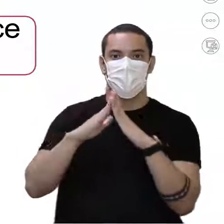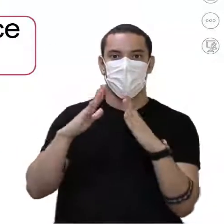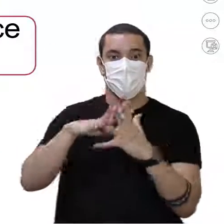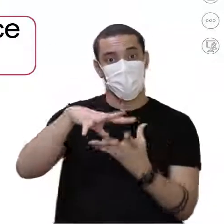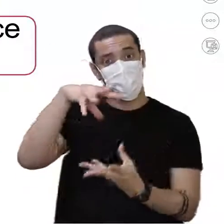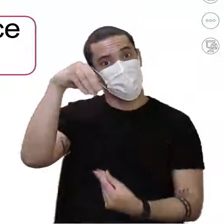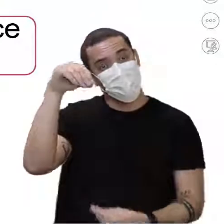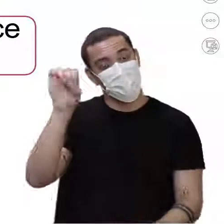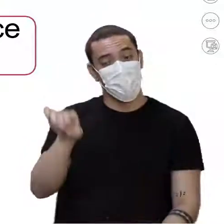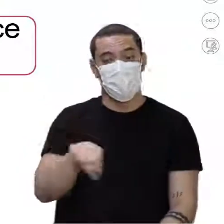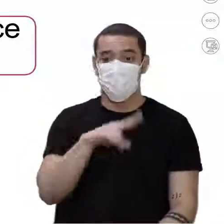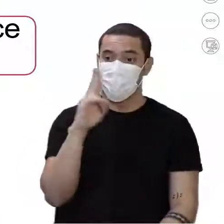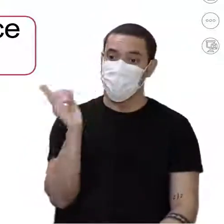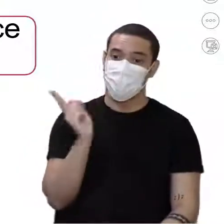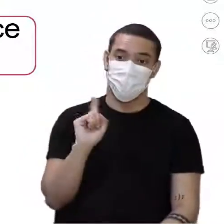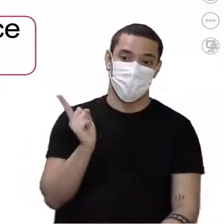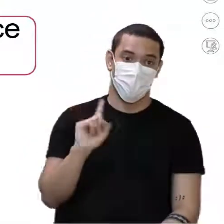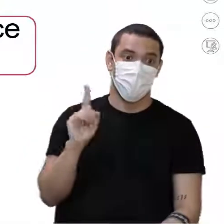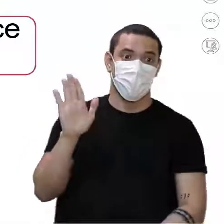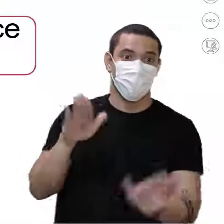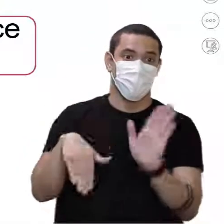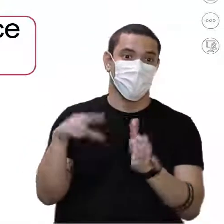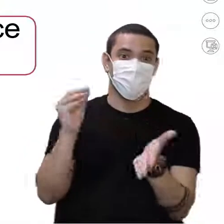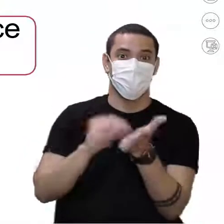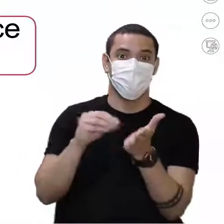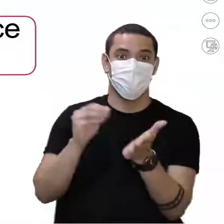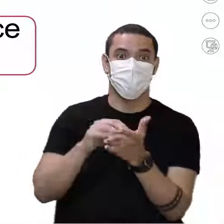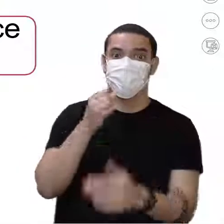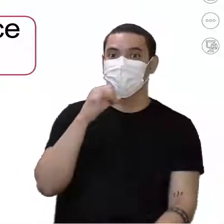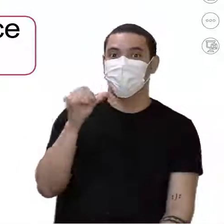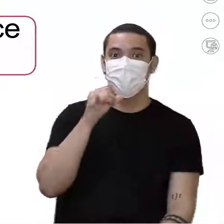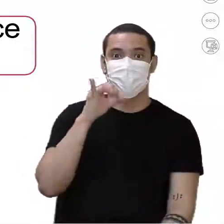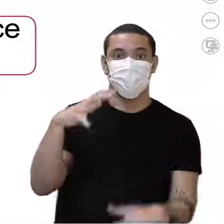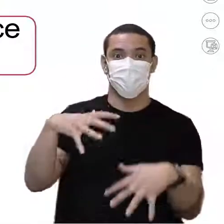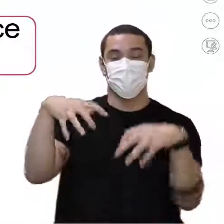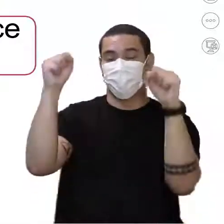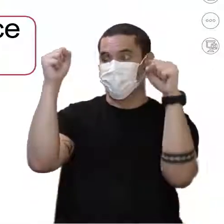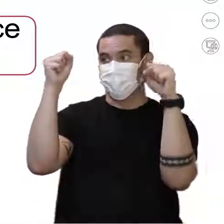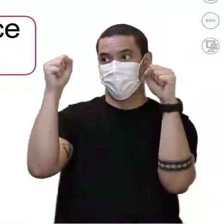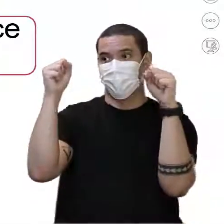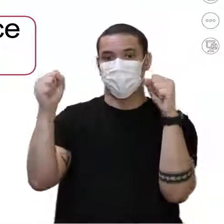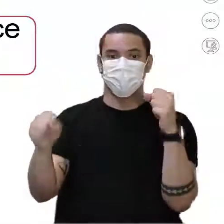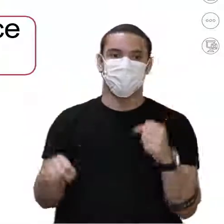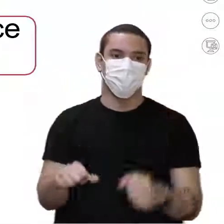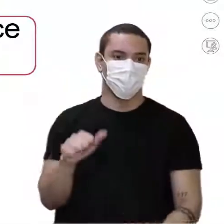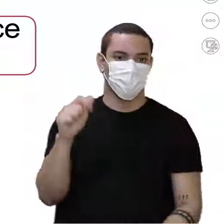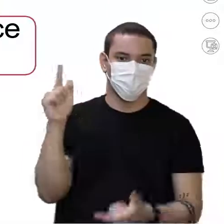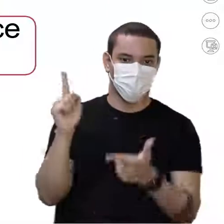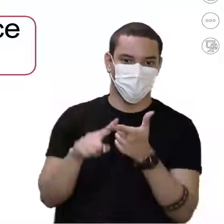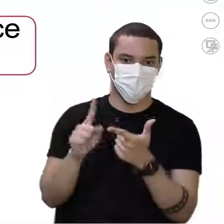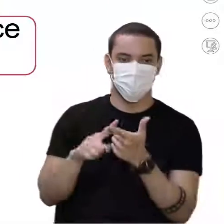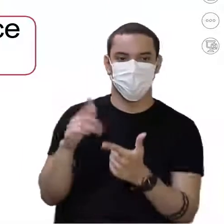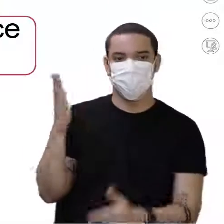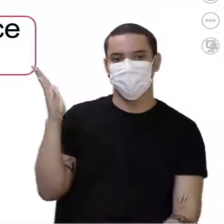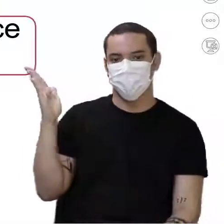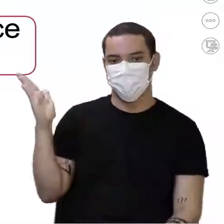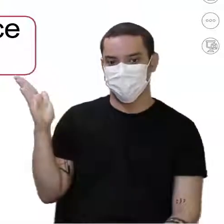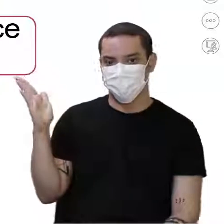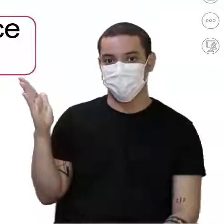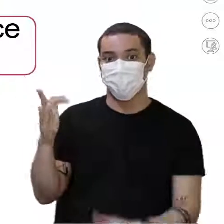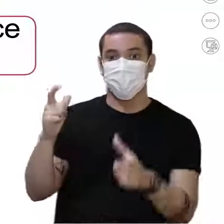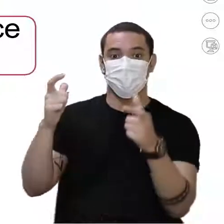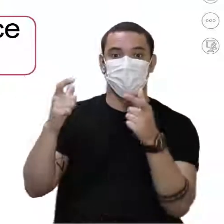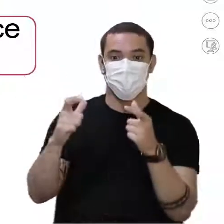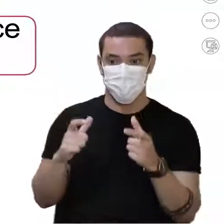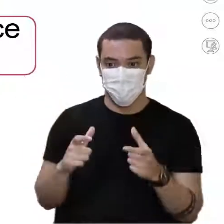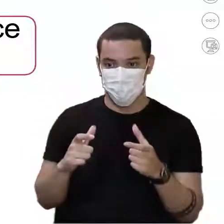ou não, né? Pode ser apenas porque faltou energia, o povo também. Aí temos aqui a Table Mountain, que é o que é um